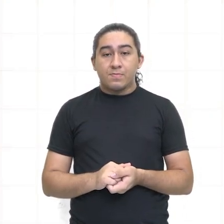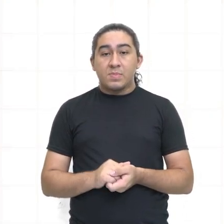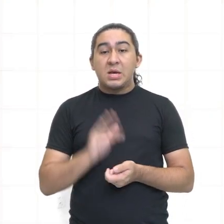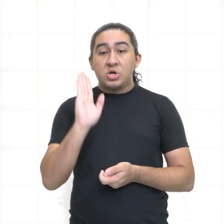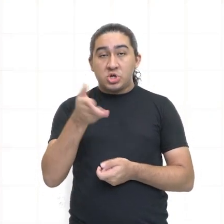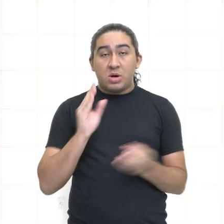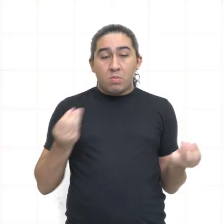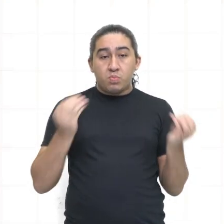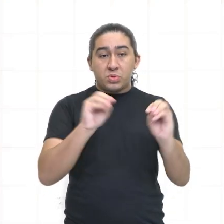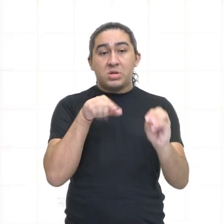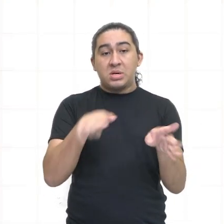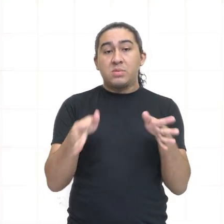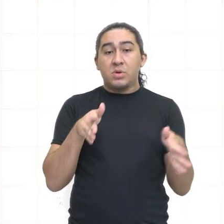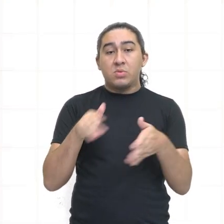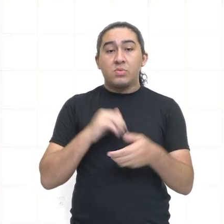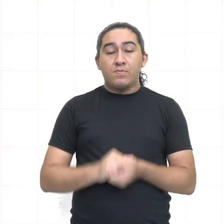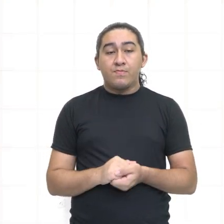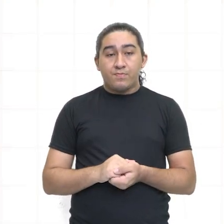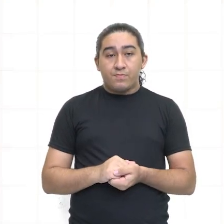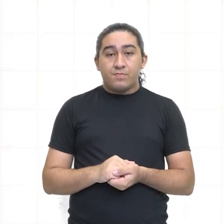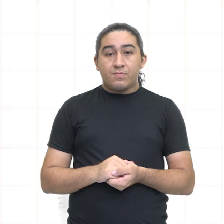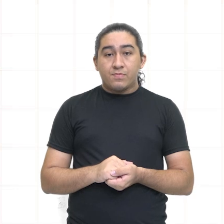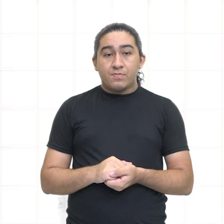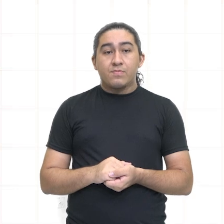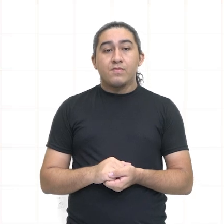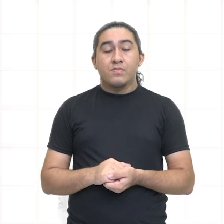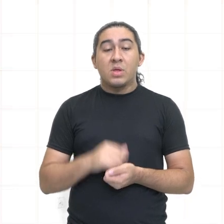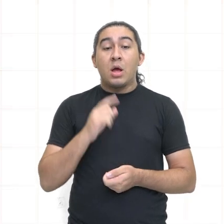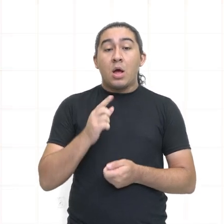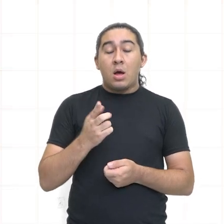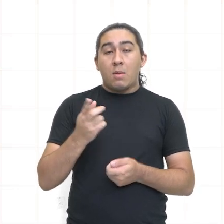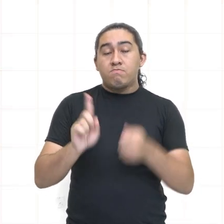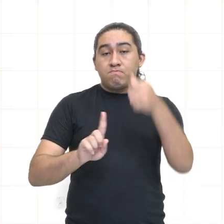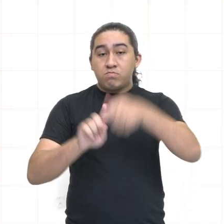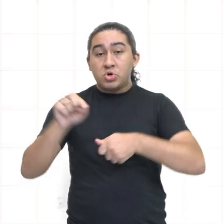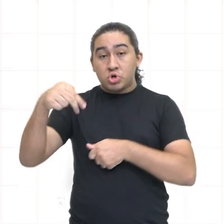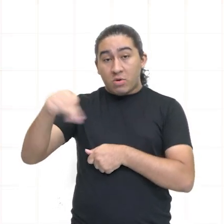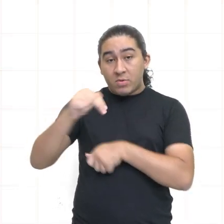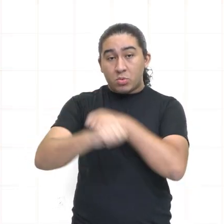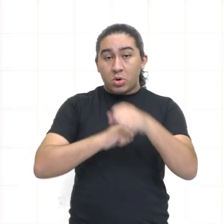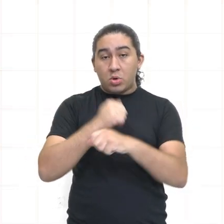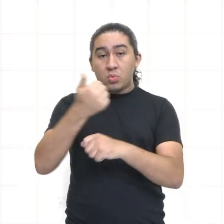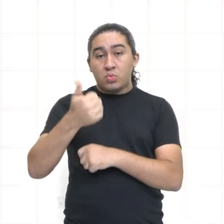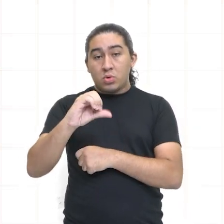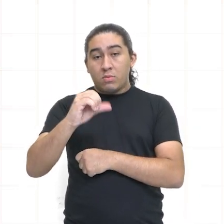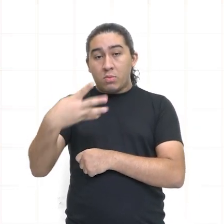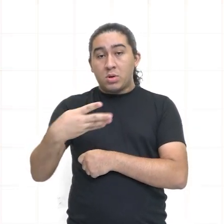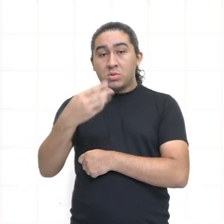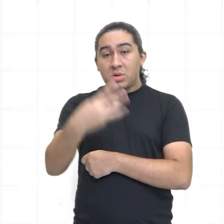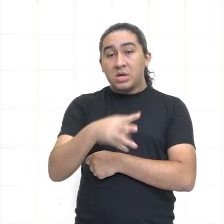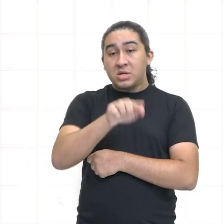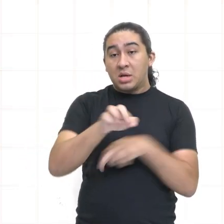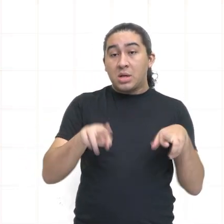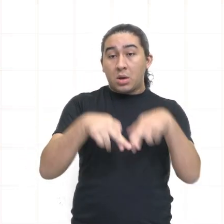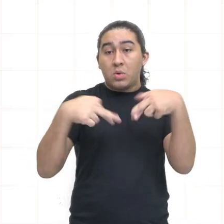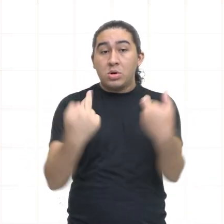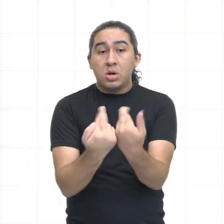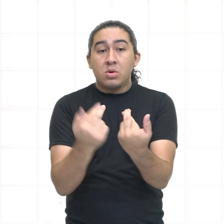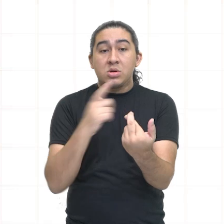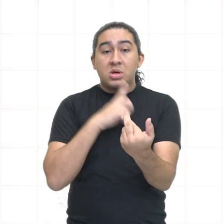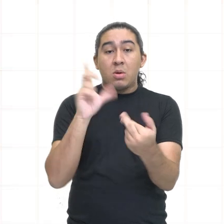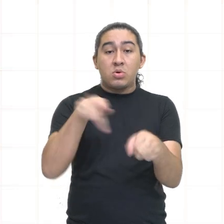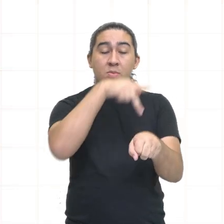colocados nesse período. Conferência de Teherã. Em novembro de 1943, na Conferência de Teherã, os